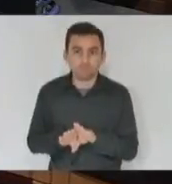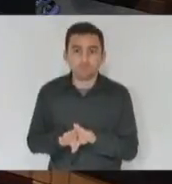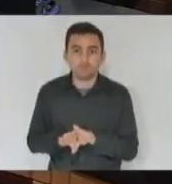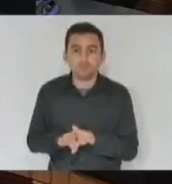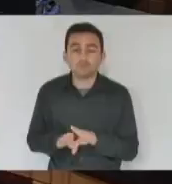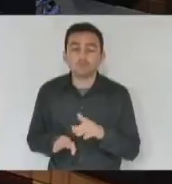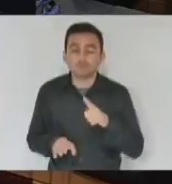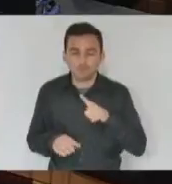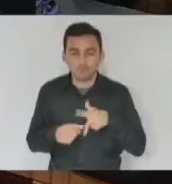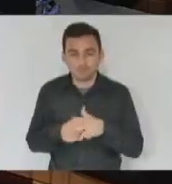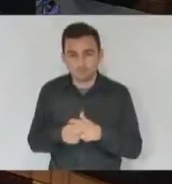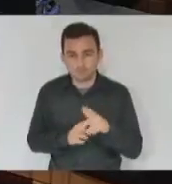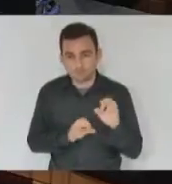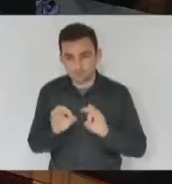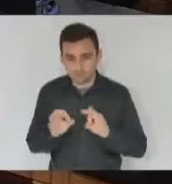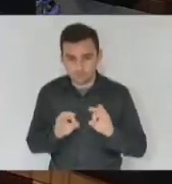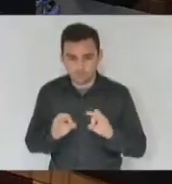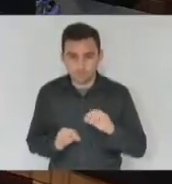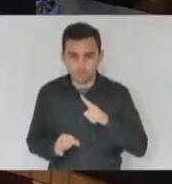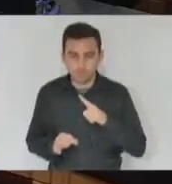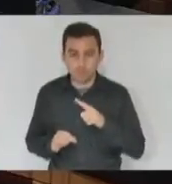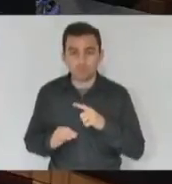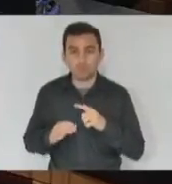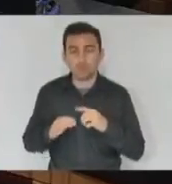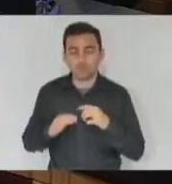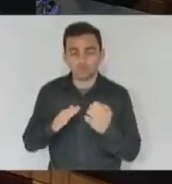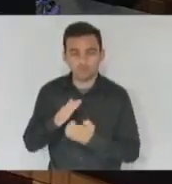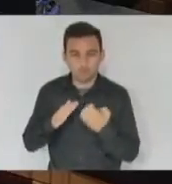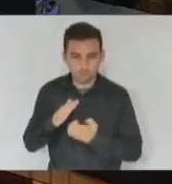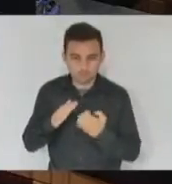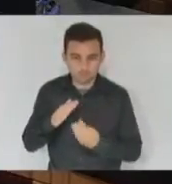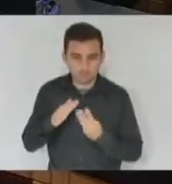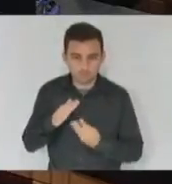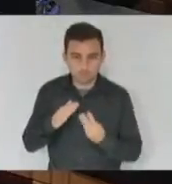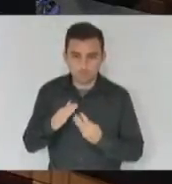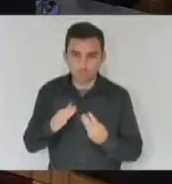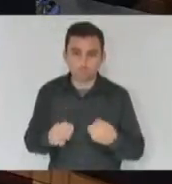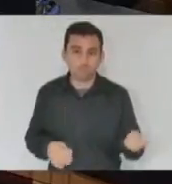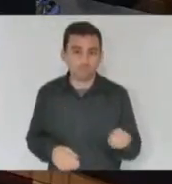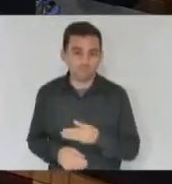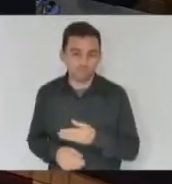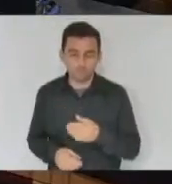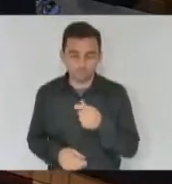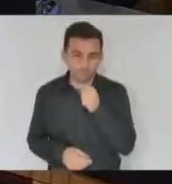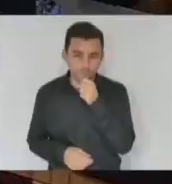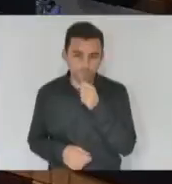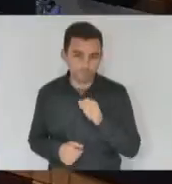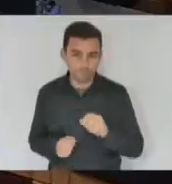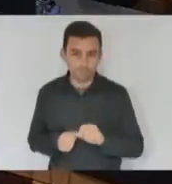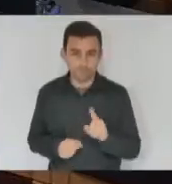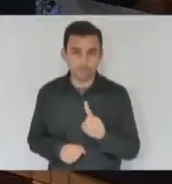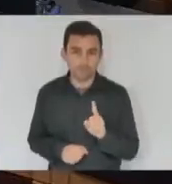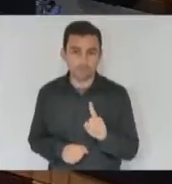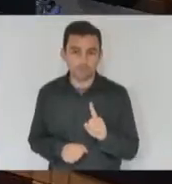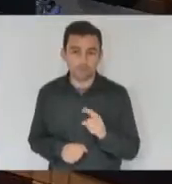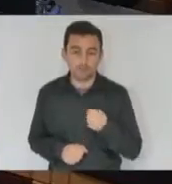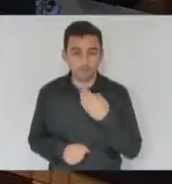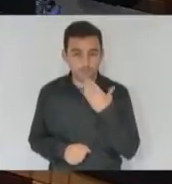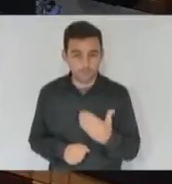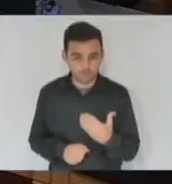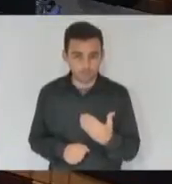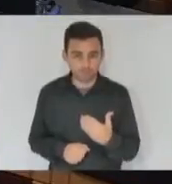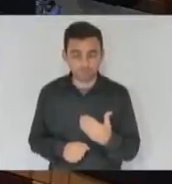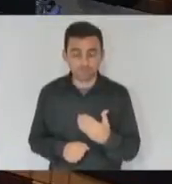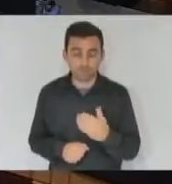manutenção era uma empresa terceirizada que não foi renovada aditiva, então não funciona nada. Então, eu solicitei, pensando na